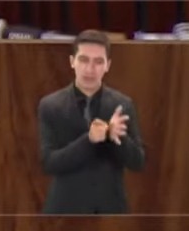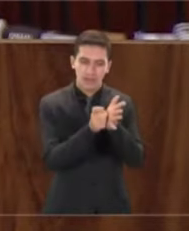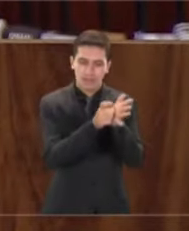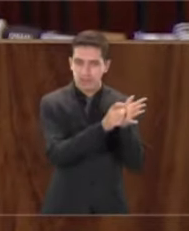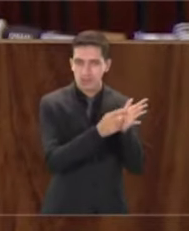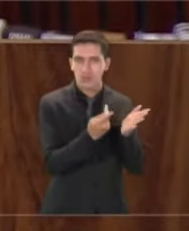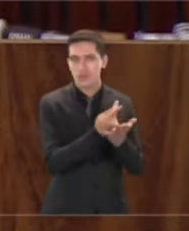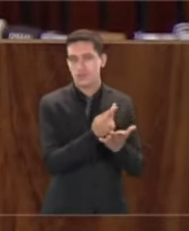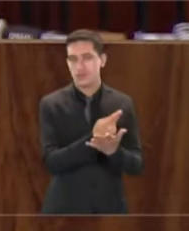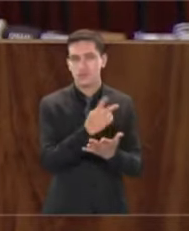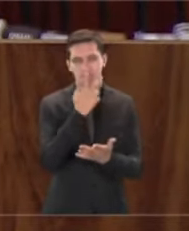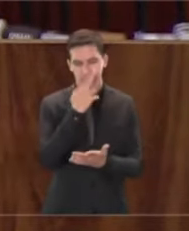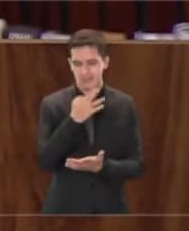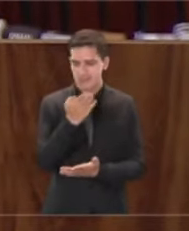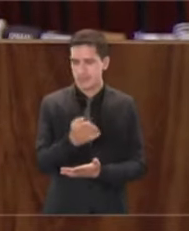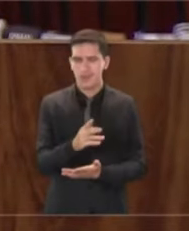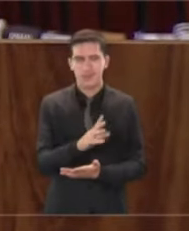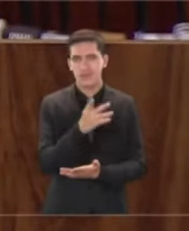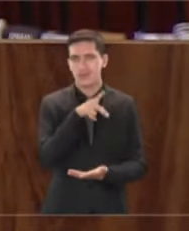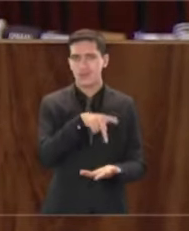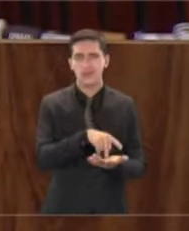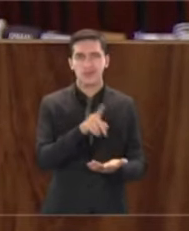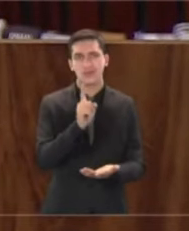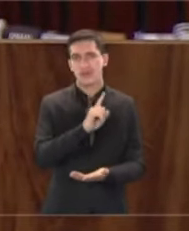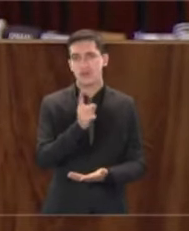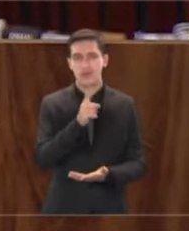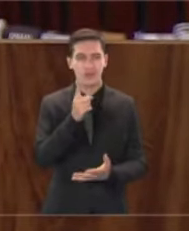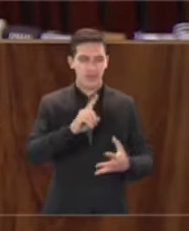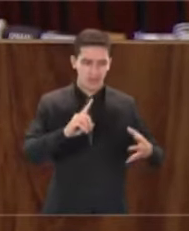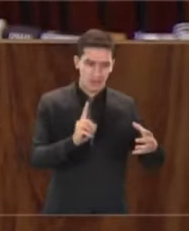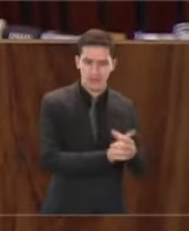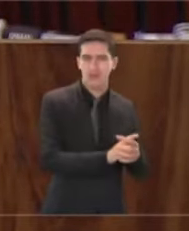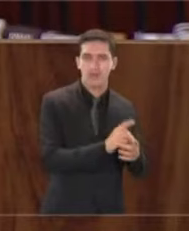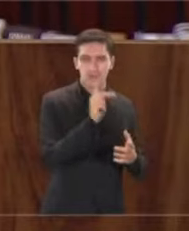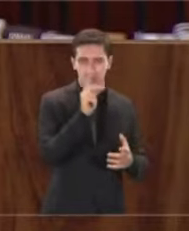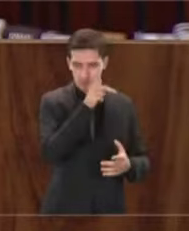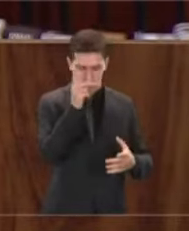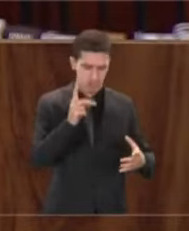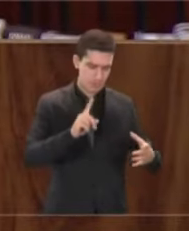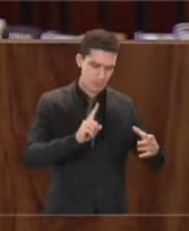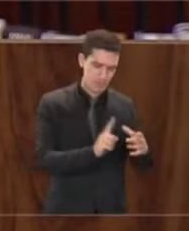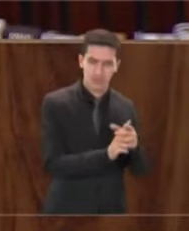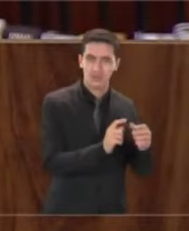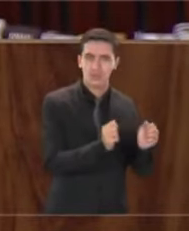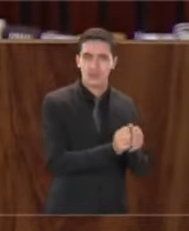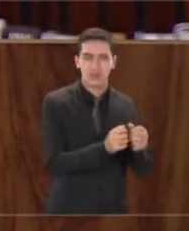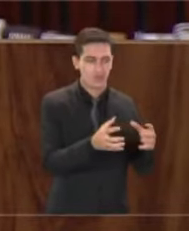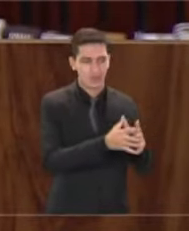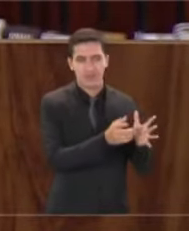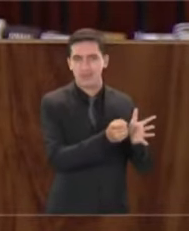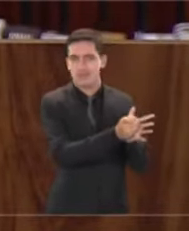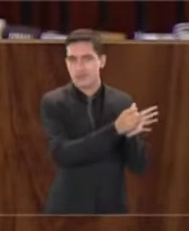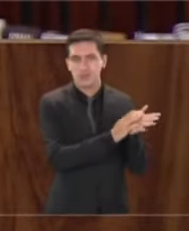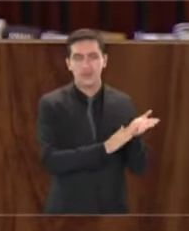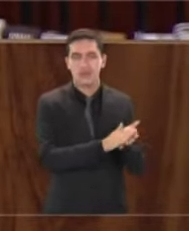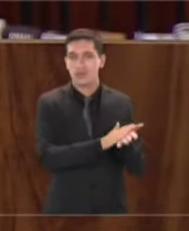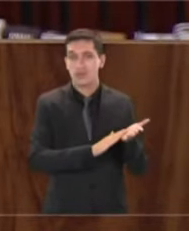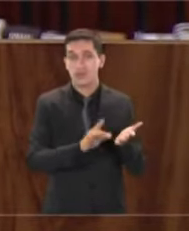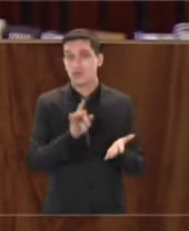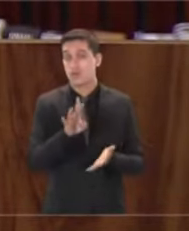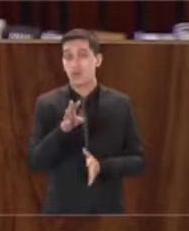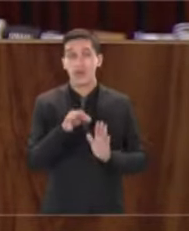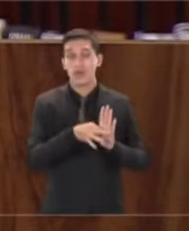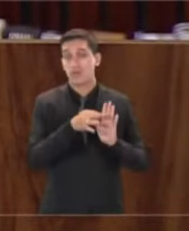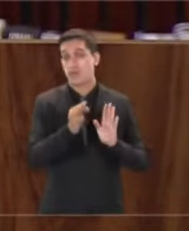isso tenha ocorrido, essa associação de candidato com facção criminosa, o que houve foi uma menção genérica.